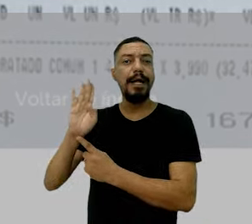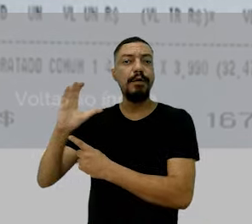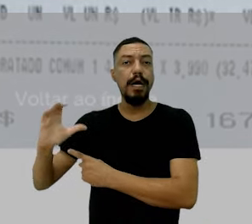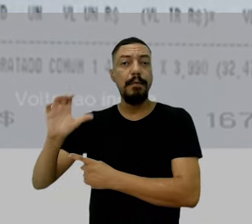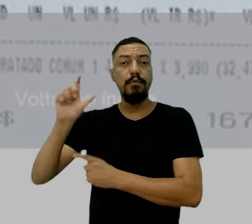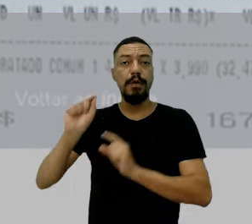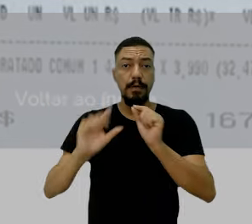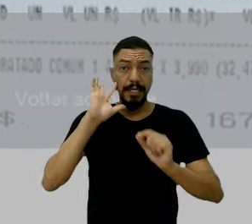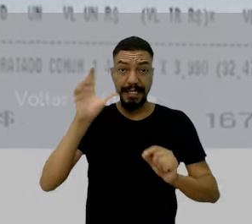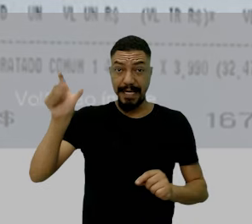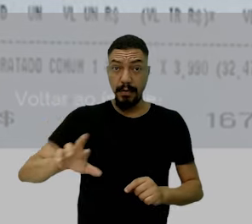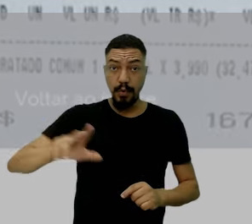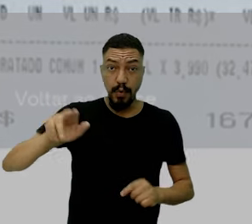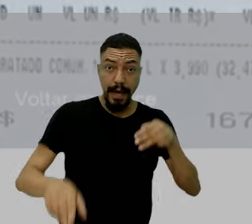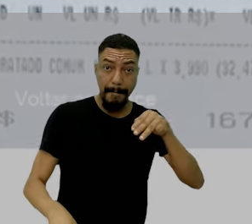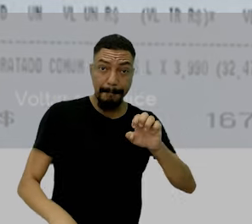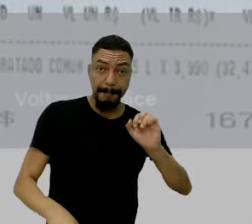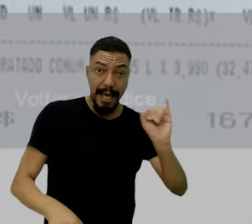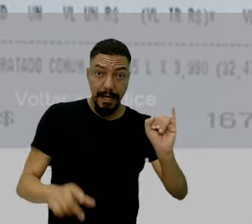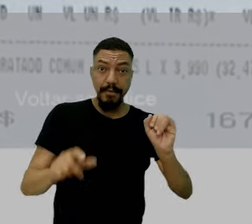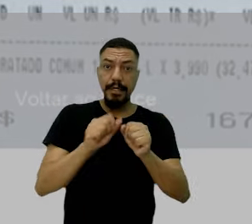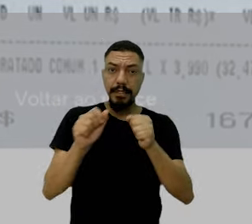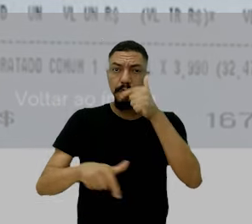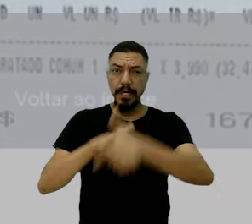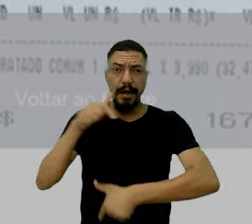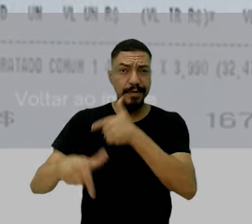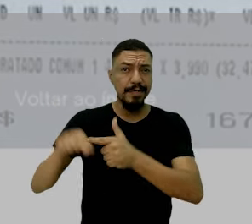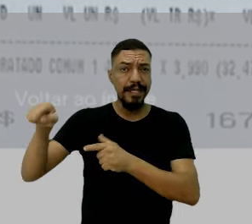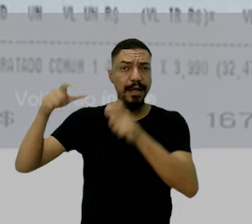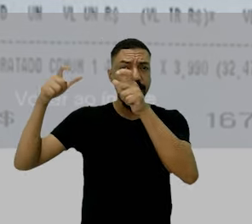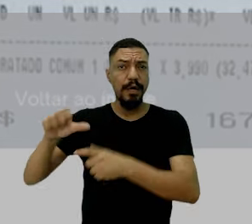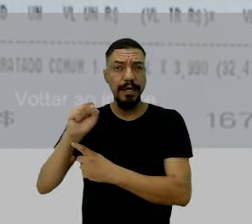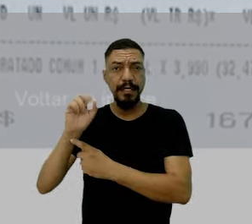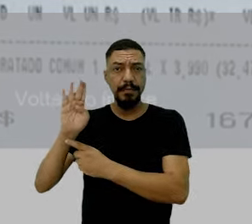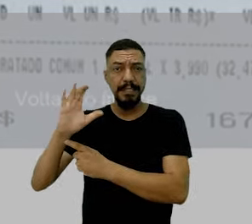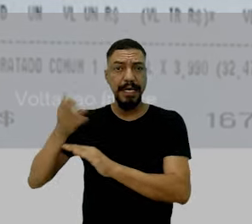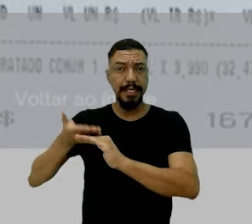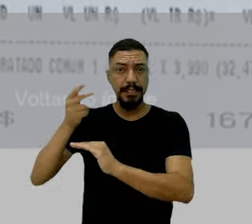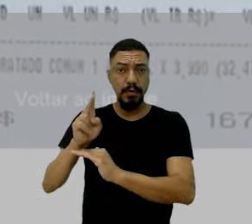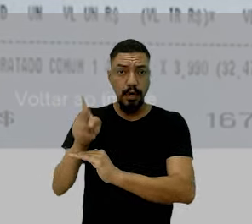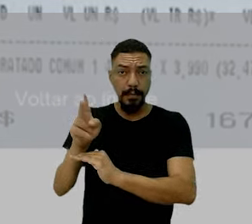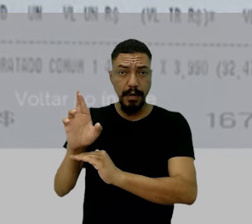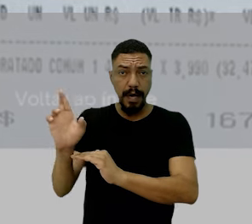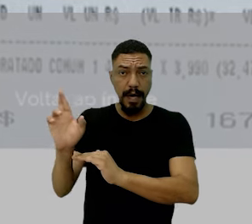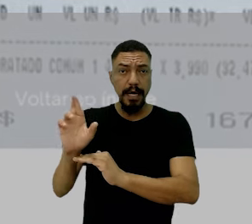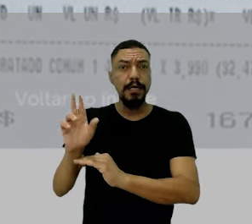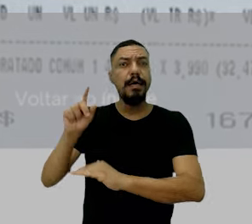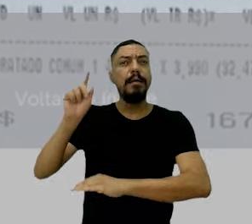São Bernardo? Se a pessoa não for MEI e esse serviço for prestado em São Bernardo, acho que a partir de